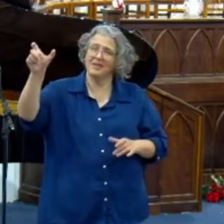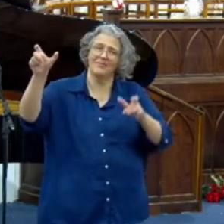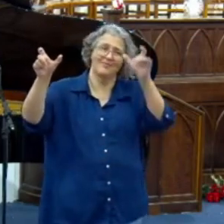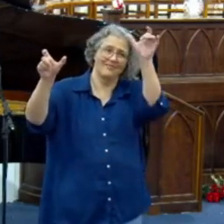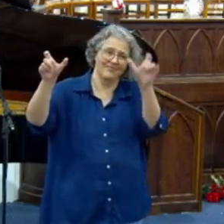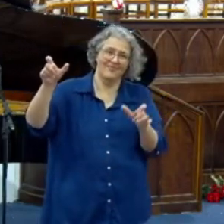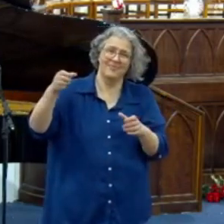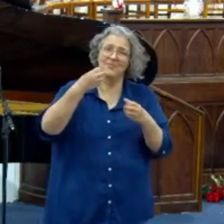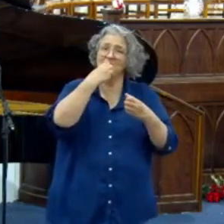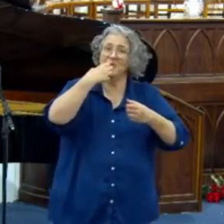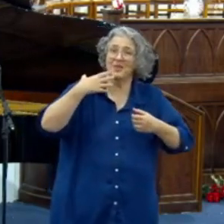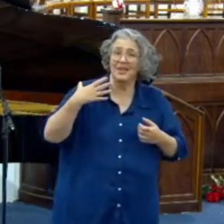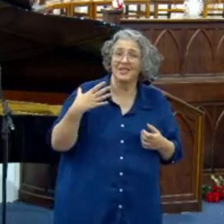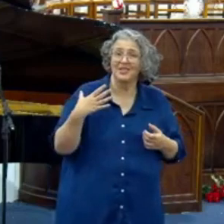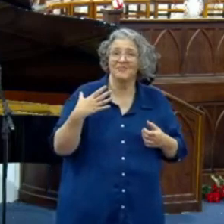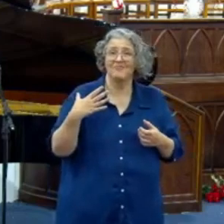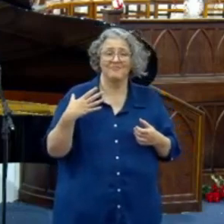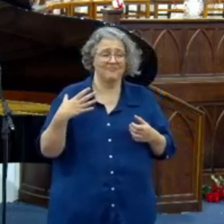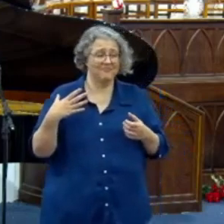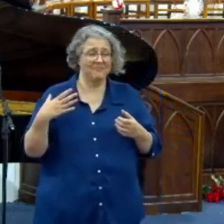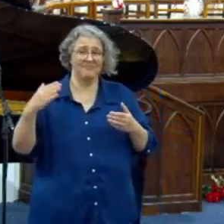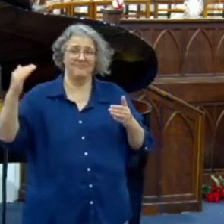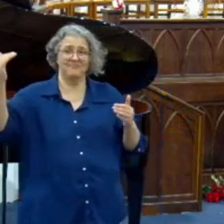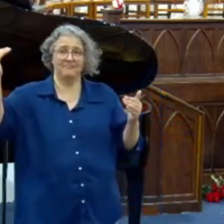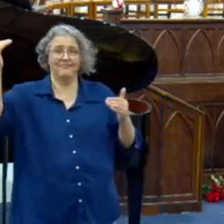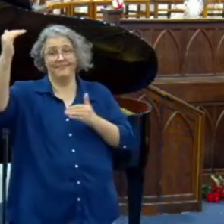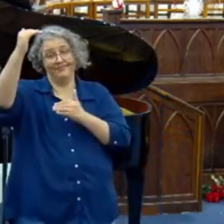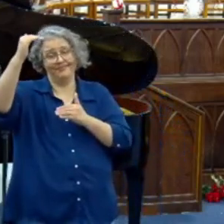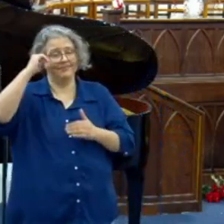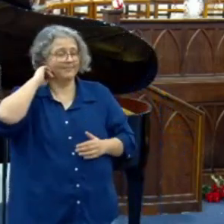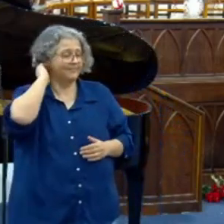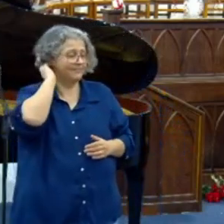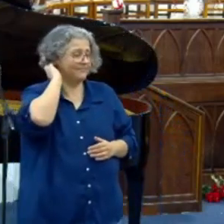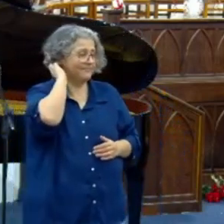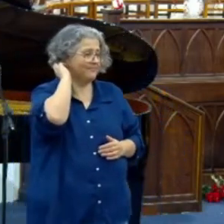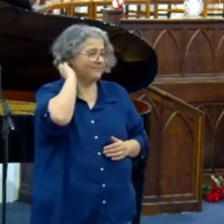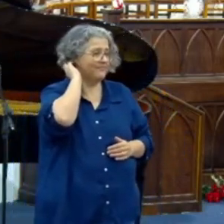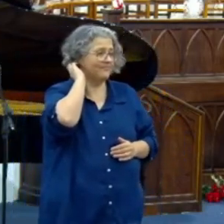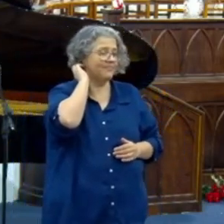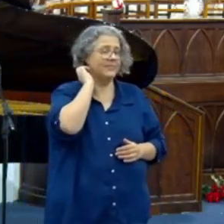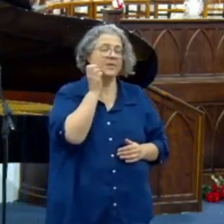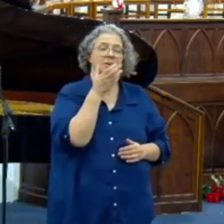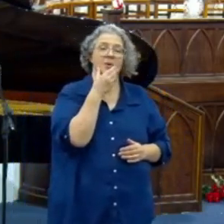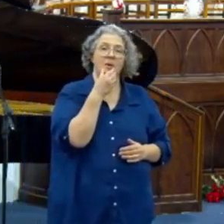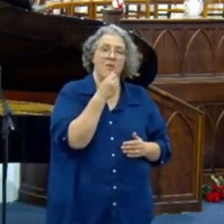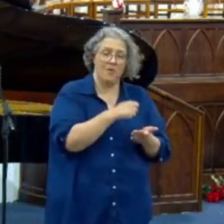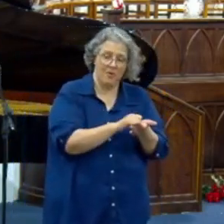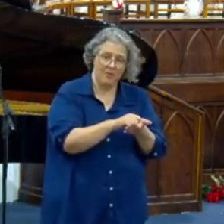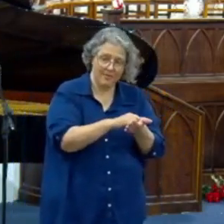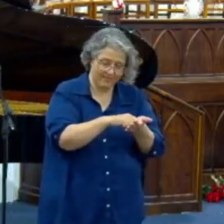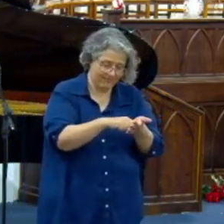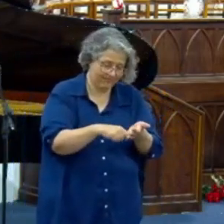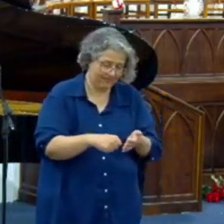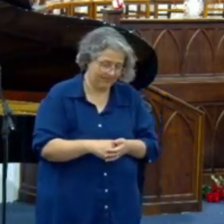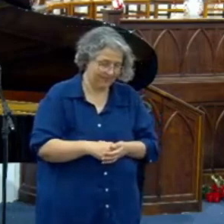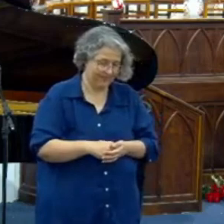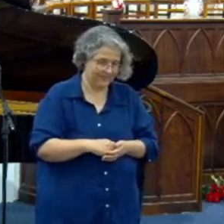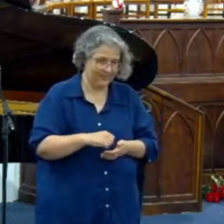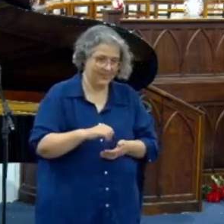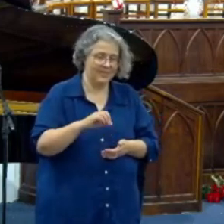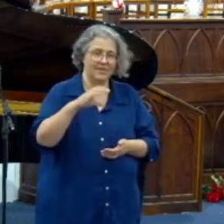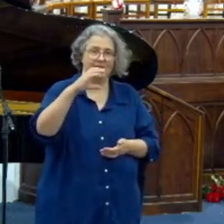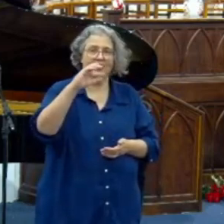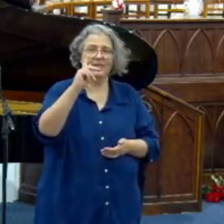de Deus. Charles Hodge, outro teólogo também, dentro de uma obra extensa, sua Teologia Sistemática, ele diz